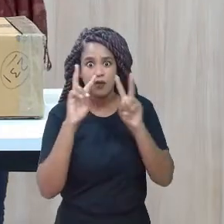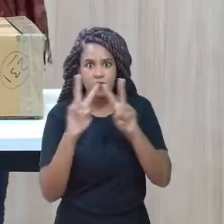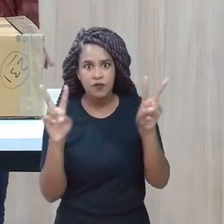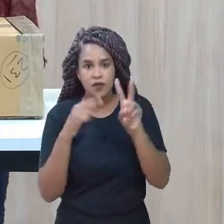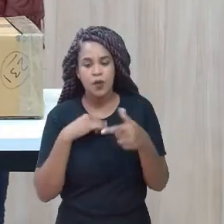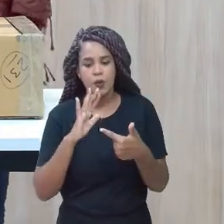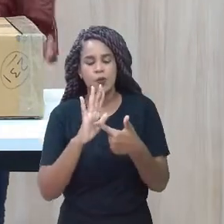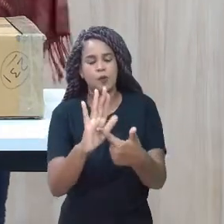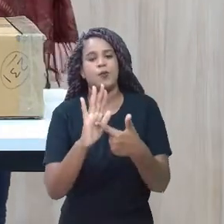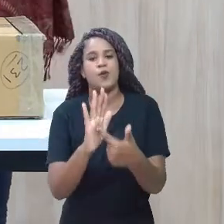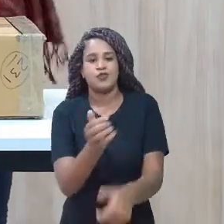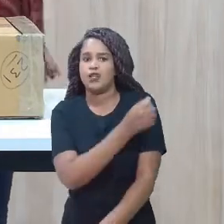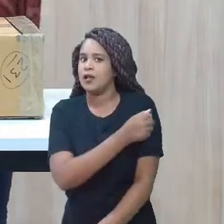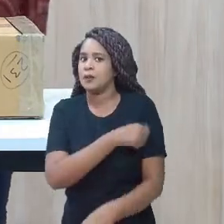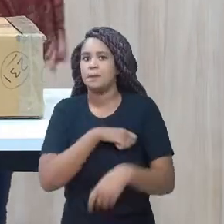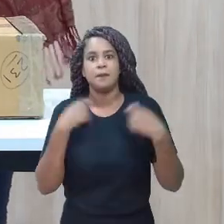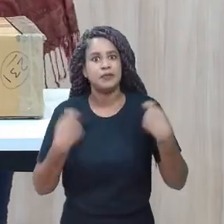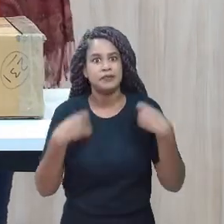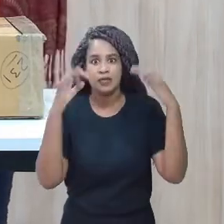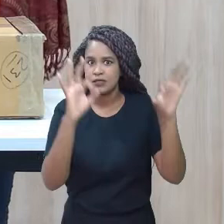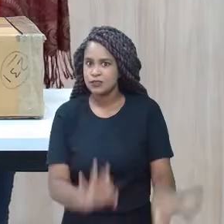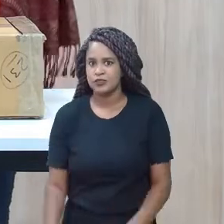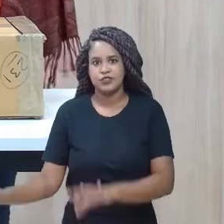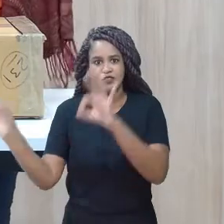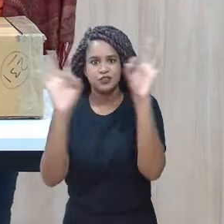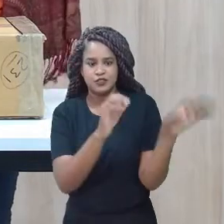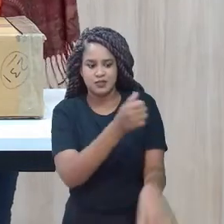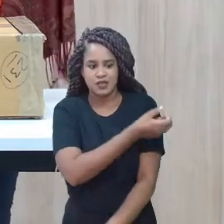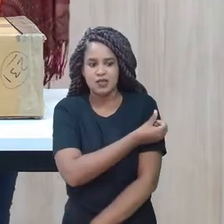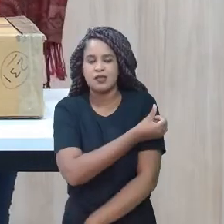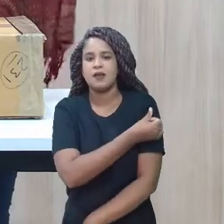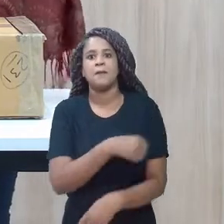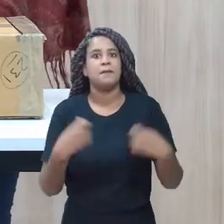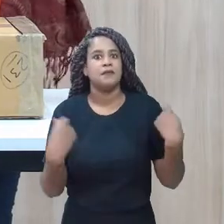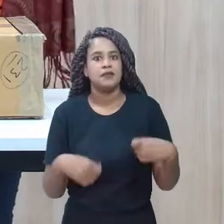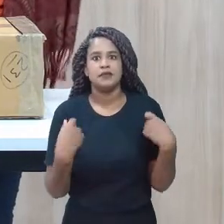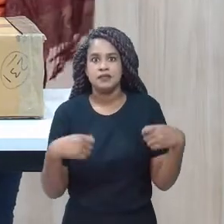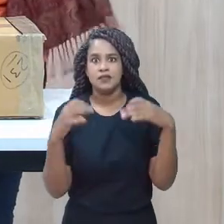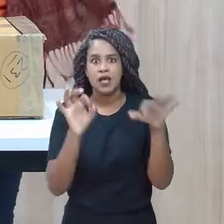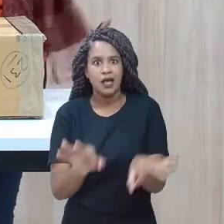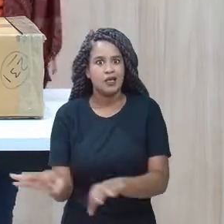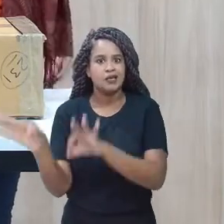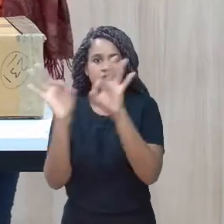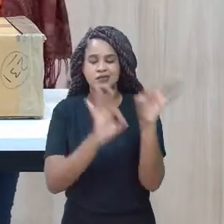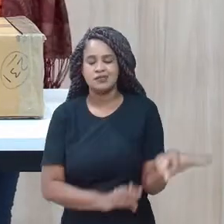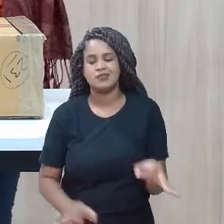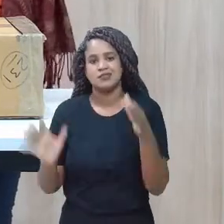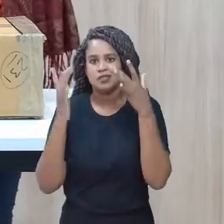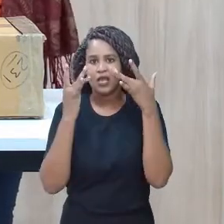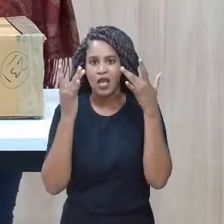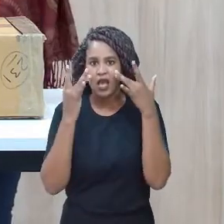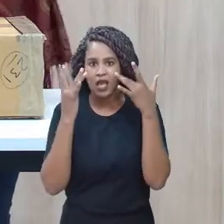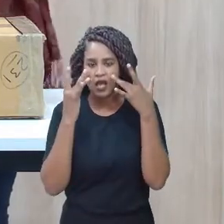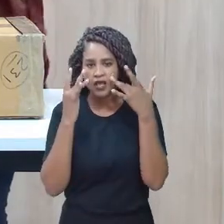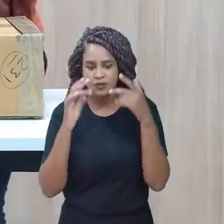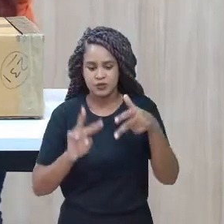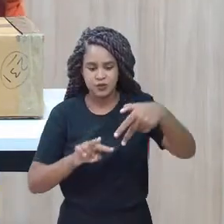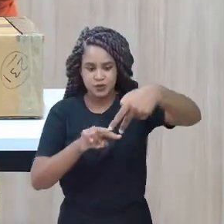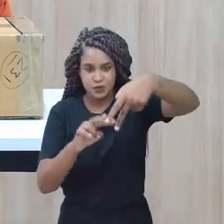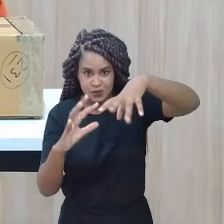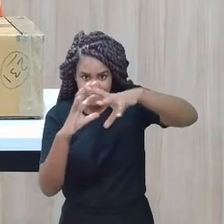Os nossos 6º anos têm que se apaixonar pelo teatro de sombra, porque é uma delícia,